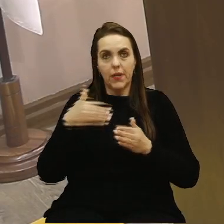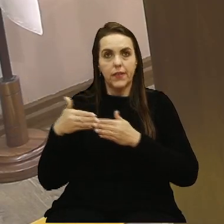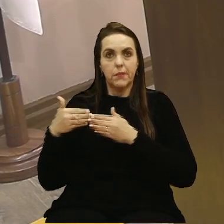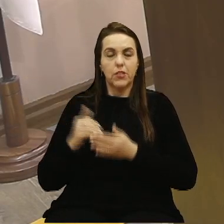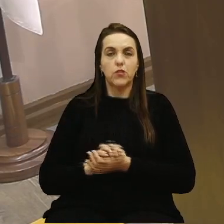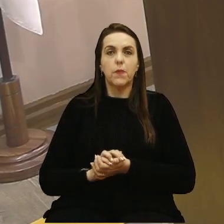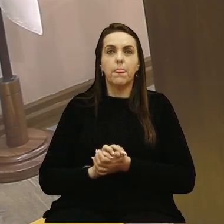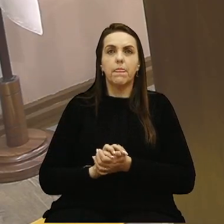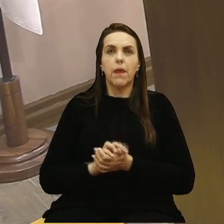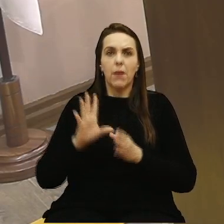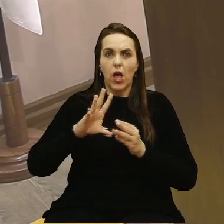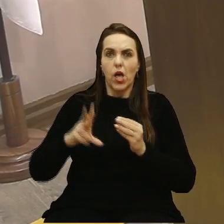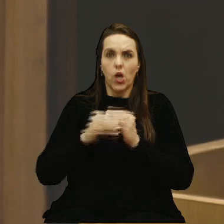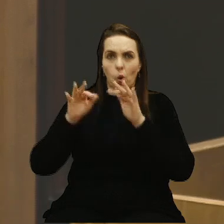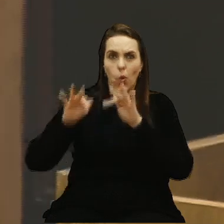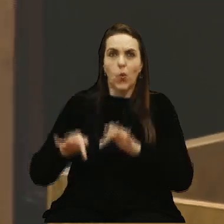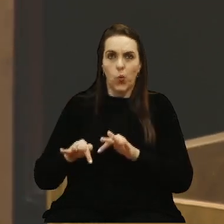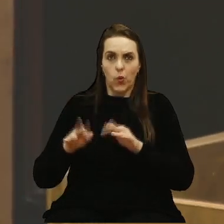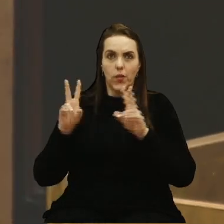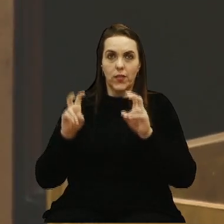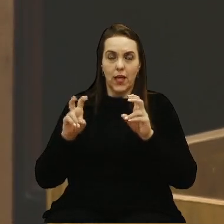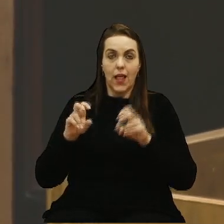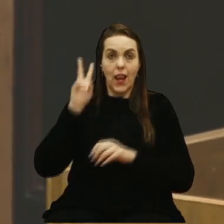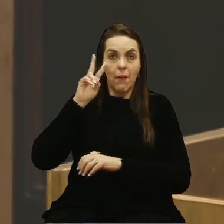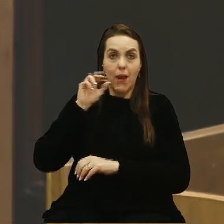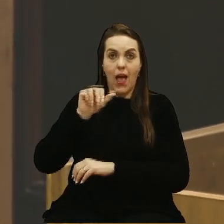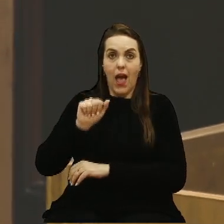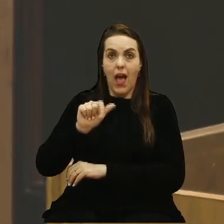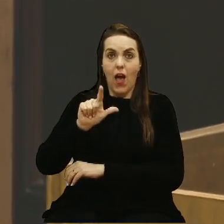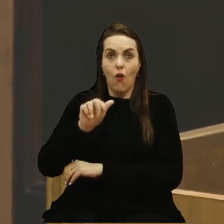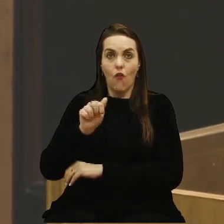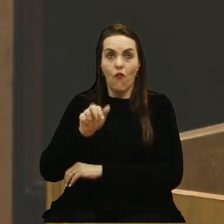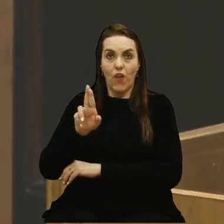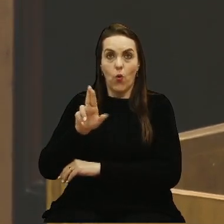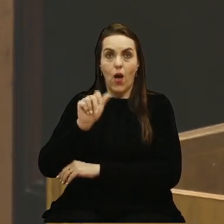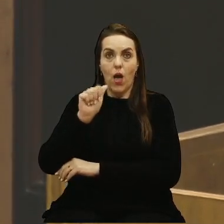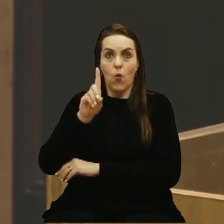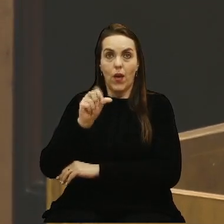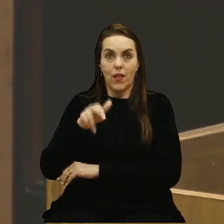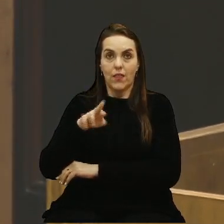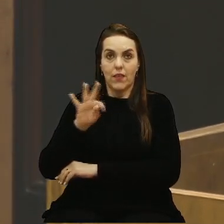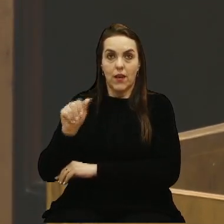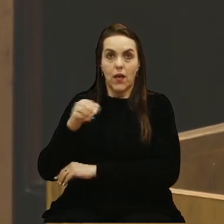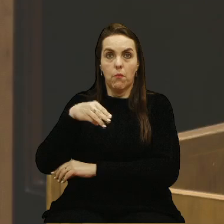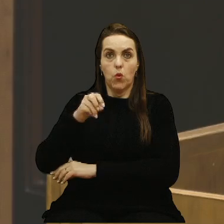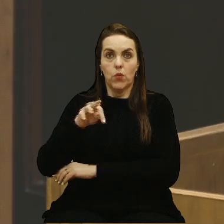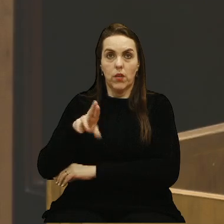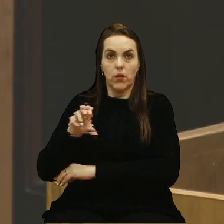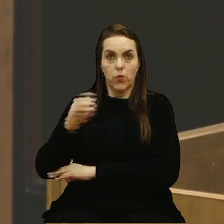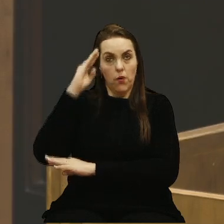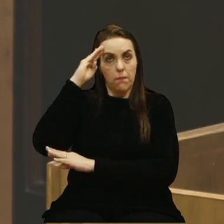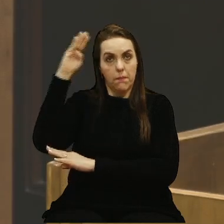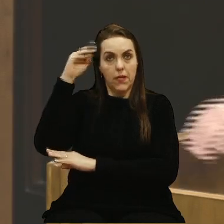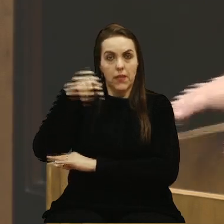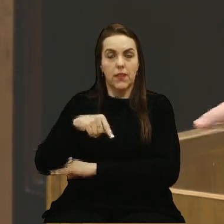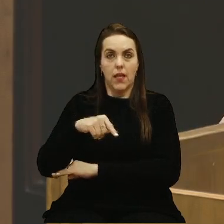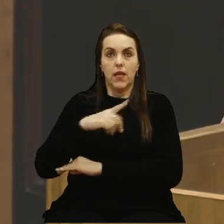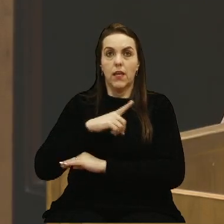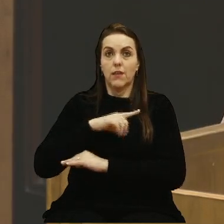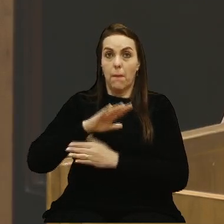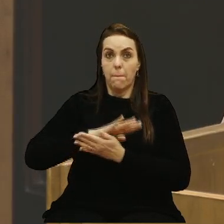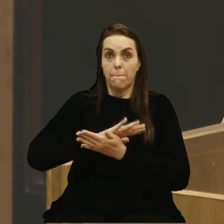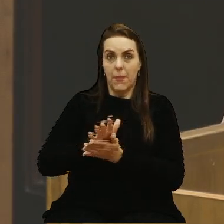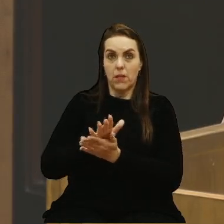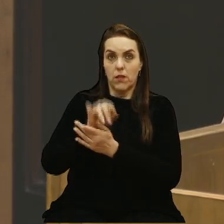lembrar, Ramon, de Alfeu de Alcântara Monteiro, militar do Exército Brasileiro, que foi morto por combater um golpe de